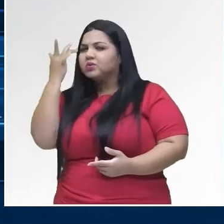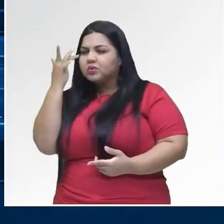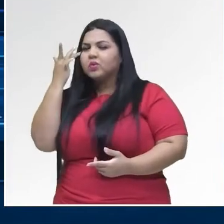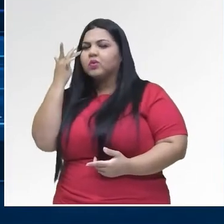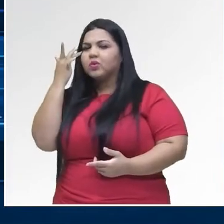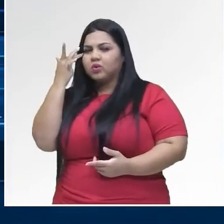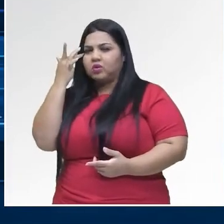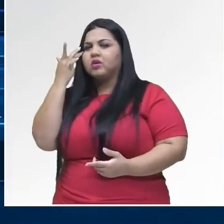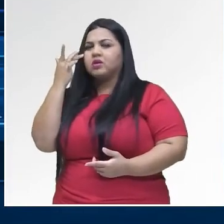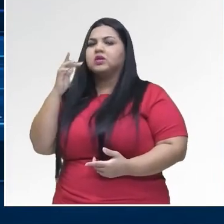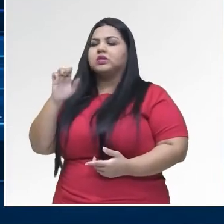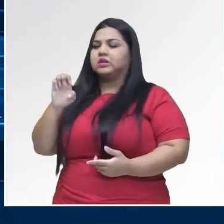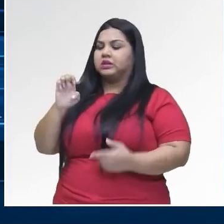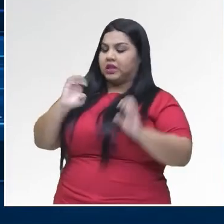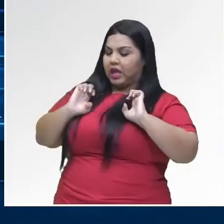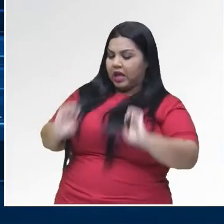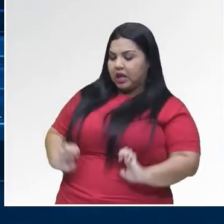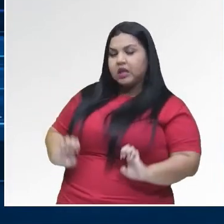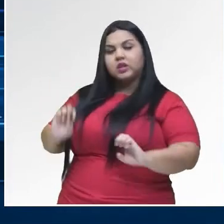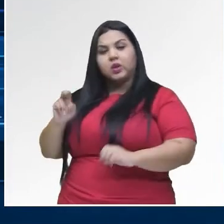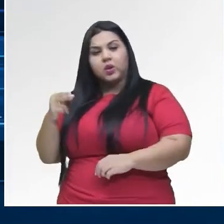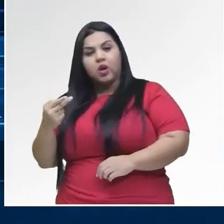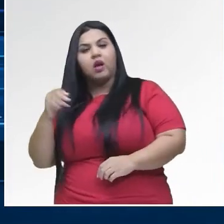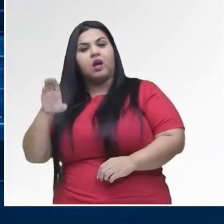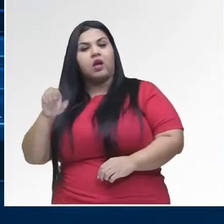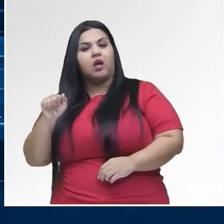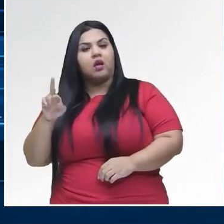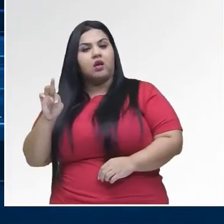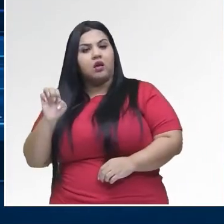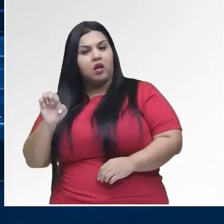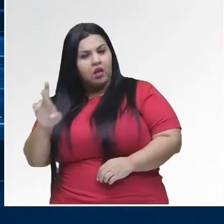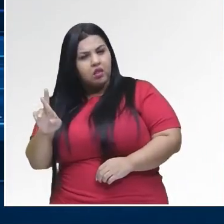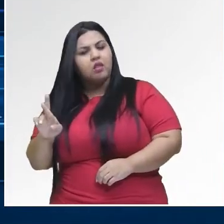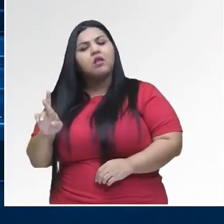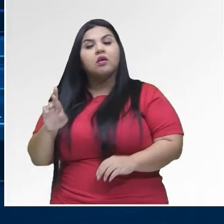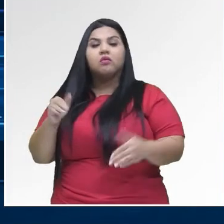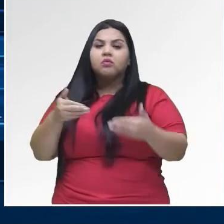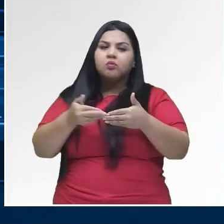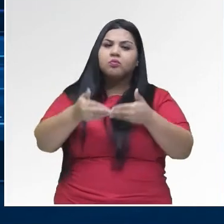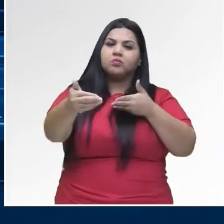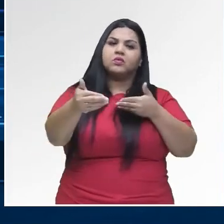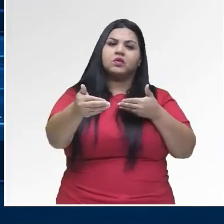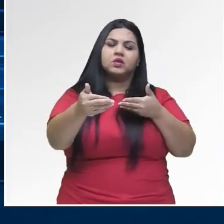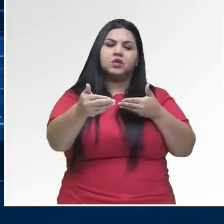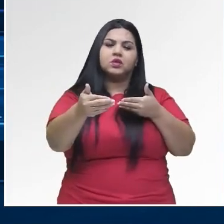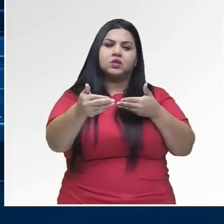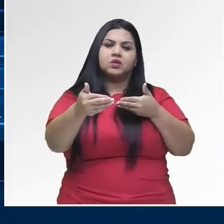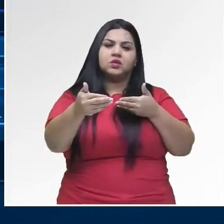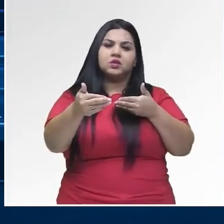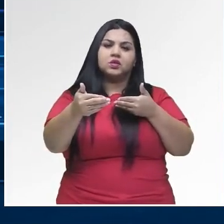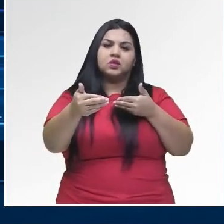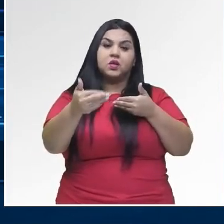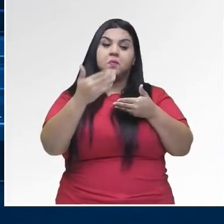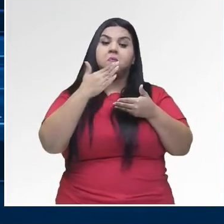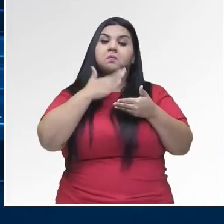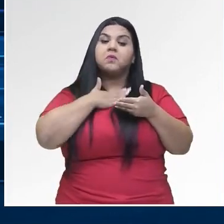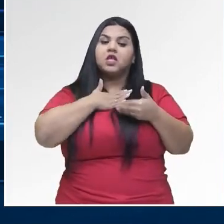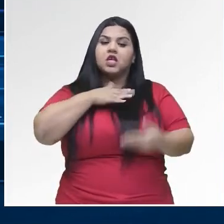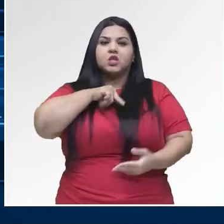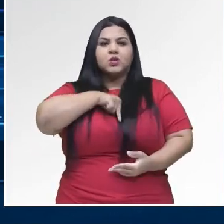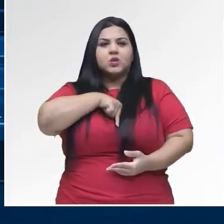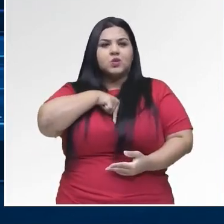ou ética. Então a ética, ela parte daí, né? Uma coisa da minha